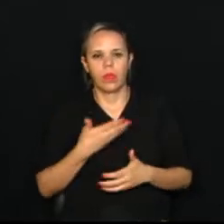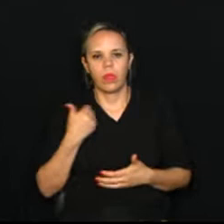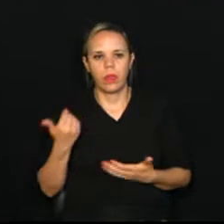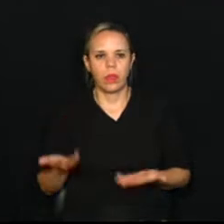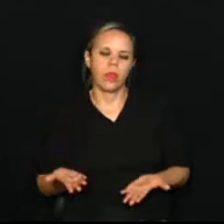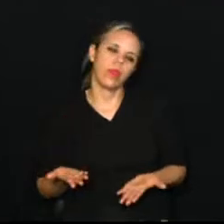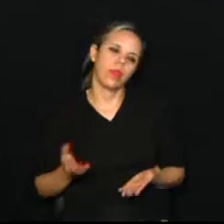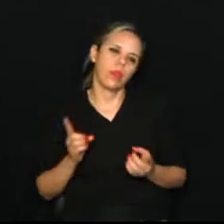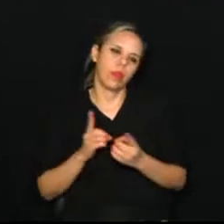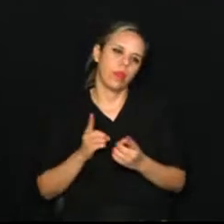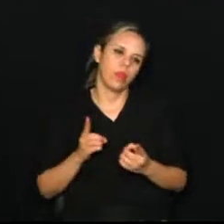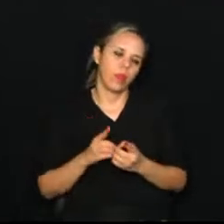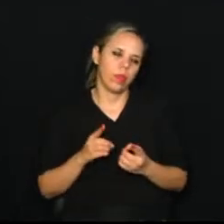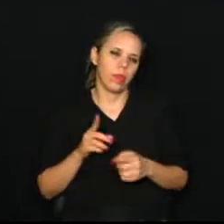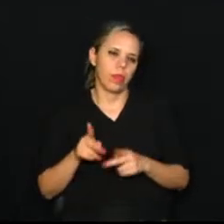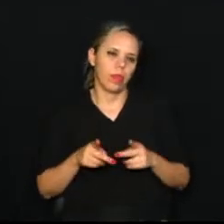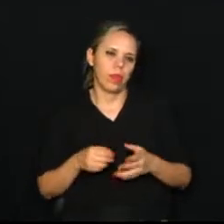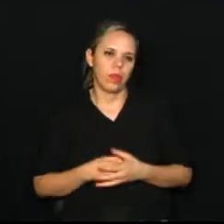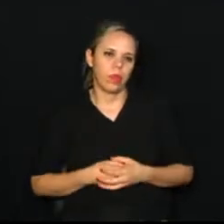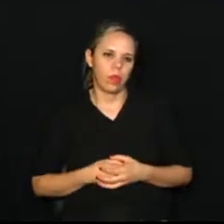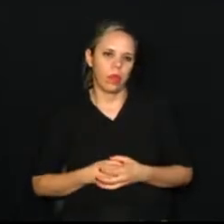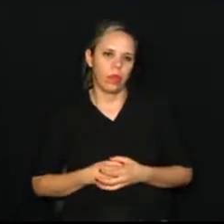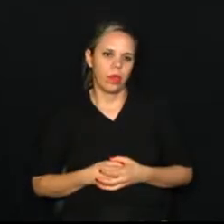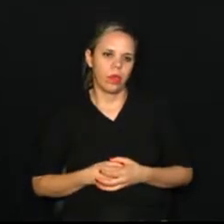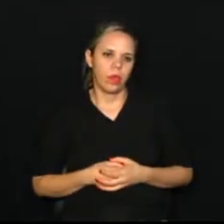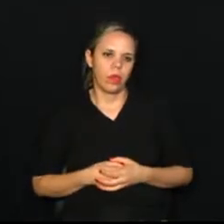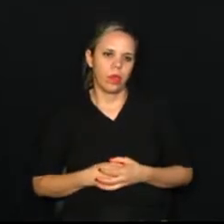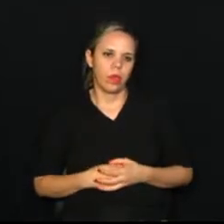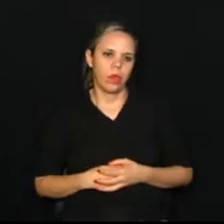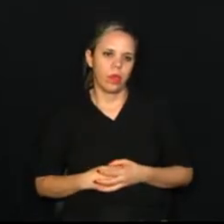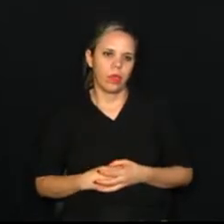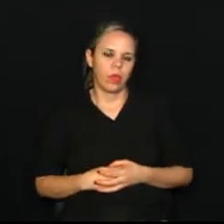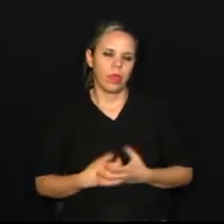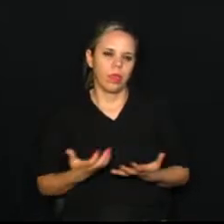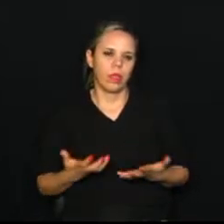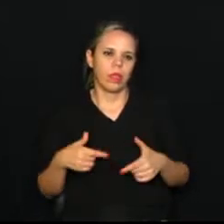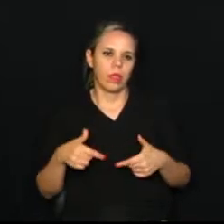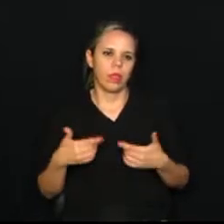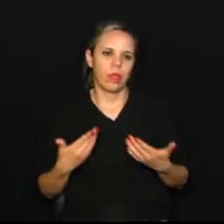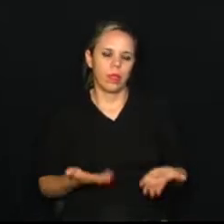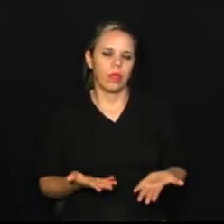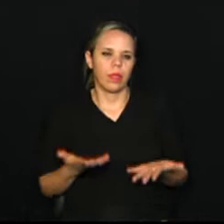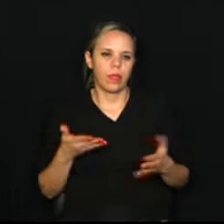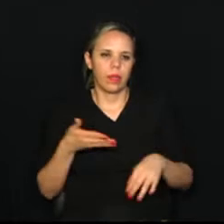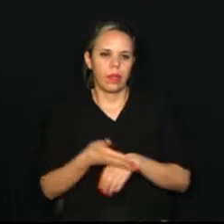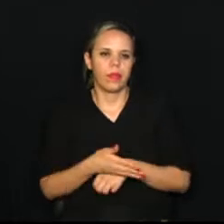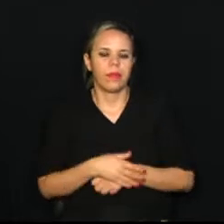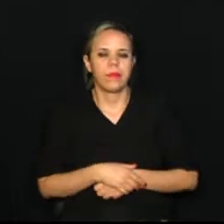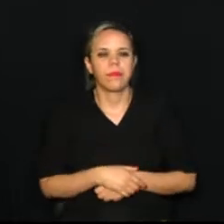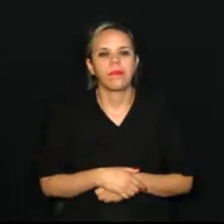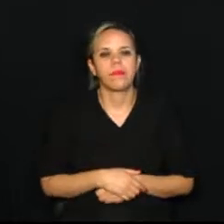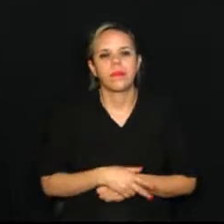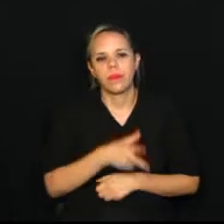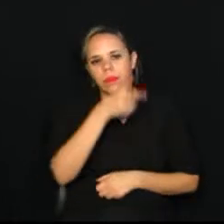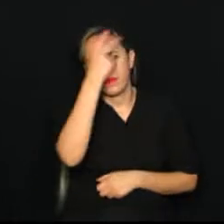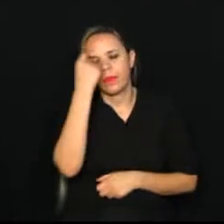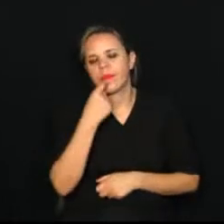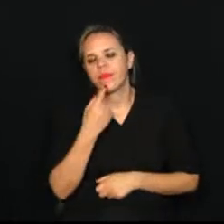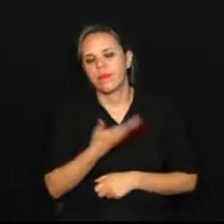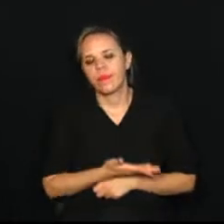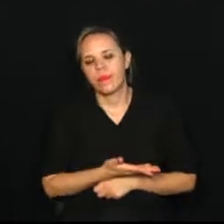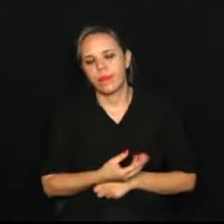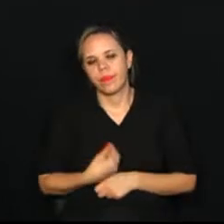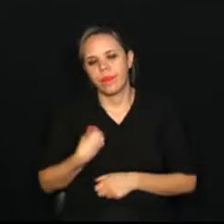para atender o paciente. Então, a gente quer trabalhar nisso, quer entrar nisso. A Prefeitura de Campinas